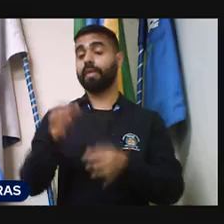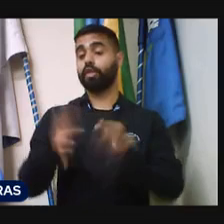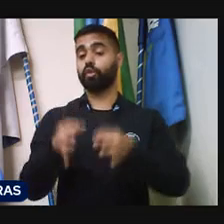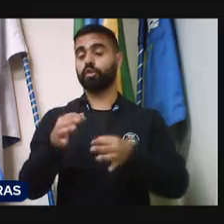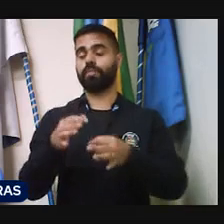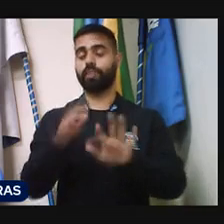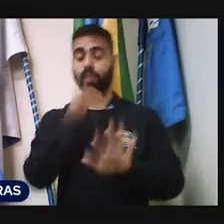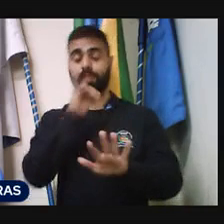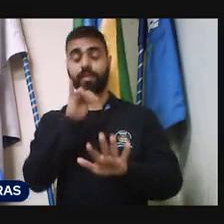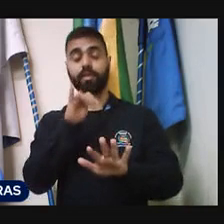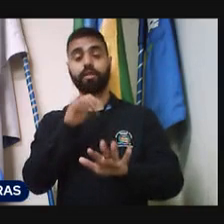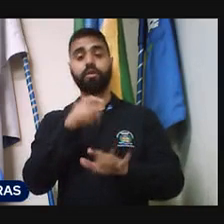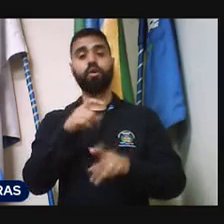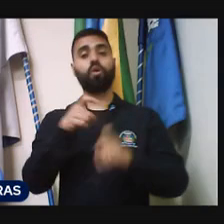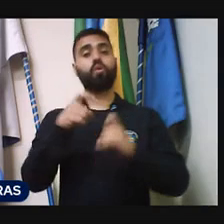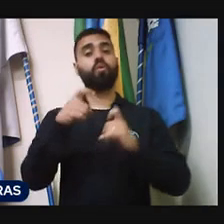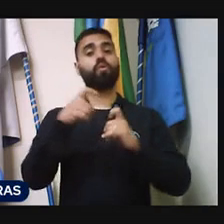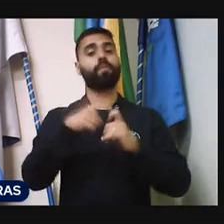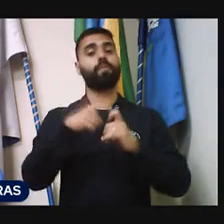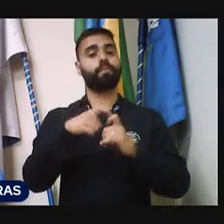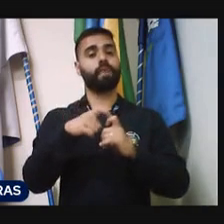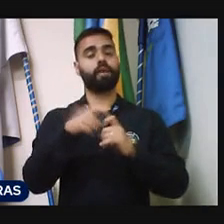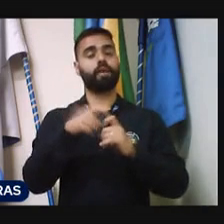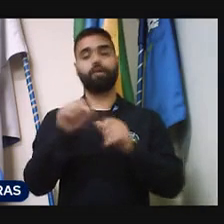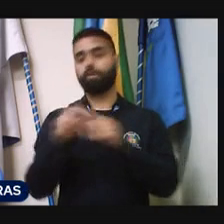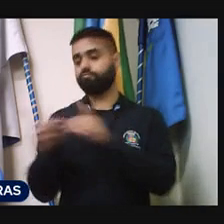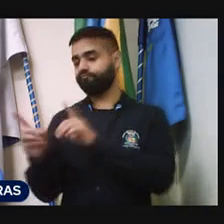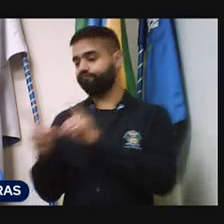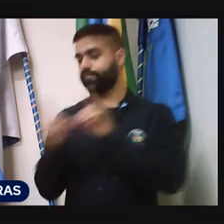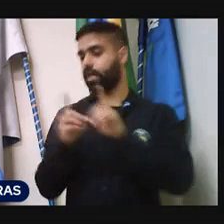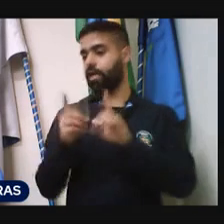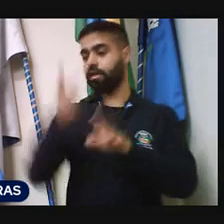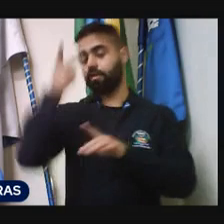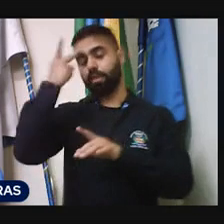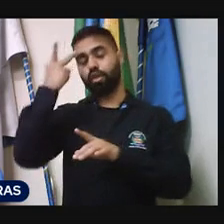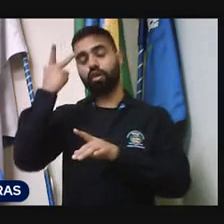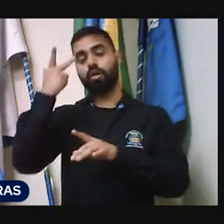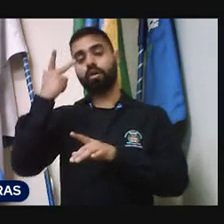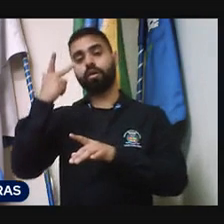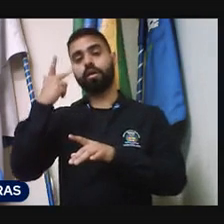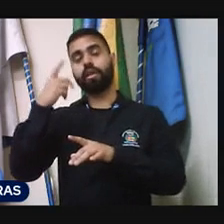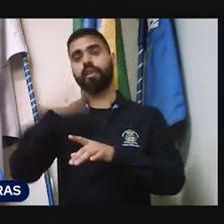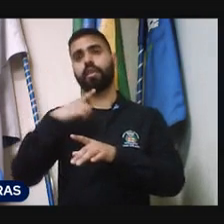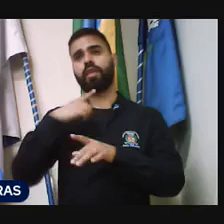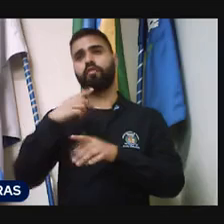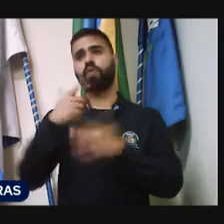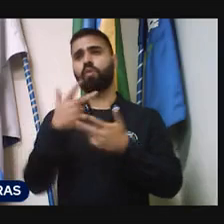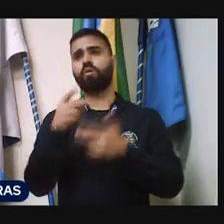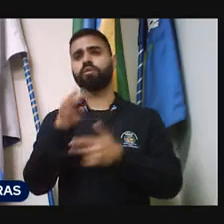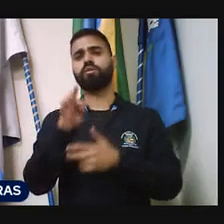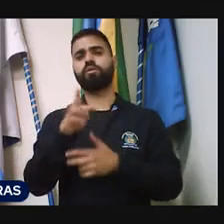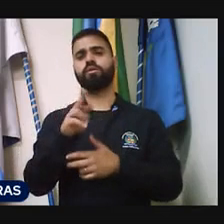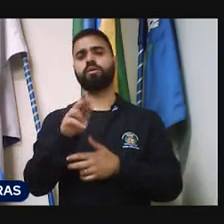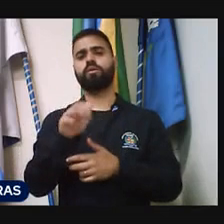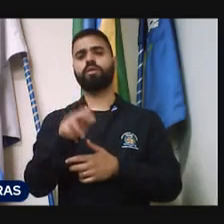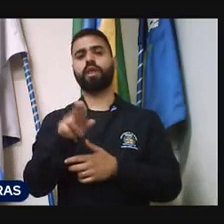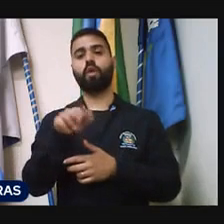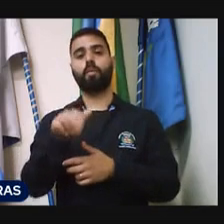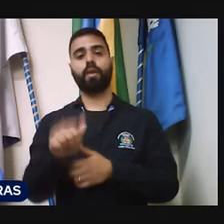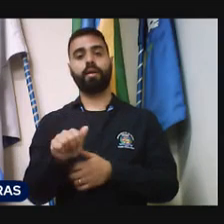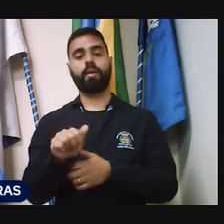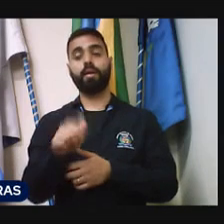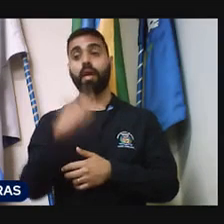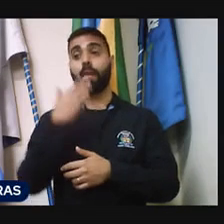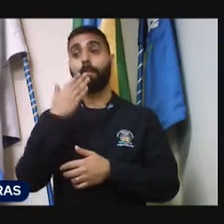a médica lá o médico quando faz atendimento o paciente teve algum trauma pelo amor de Deus